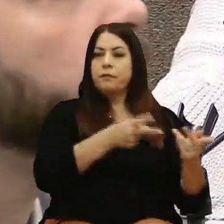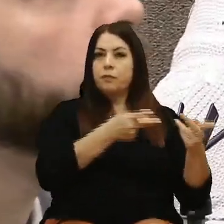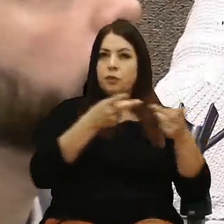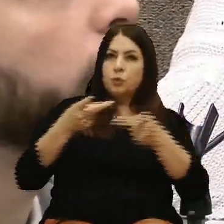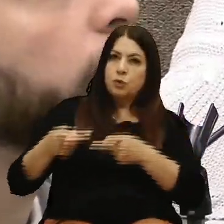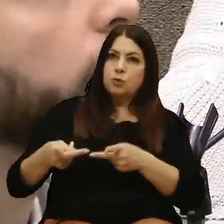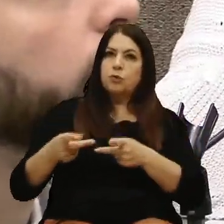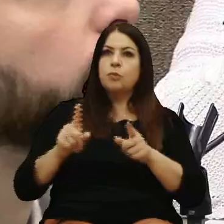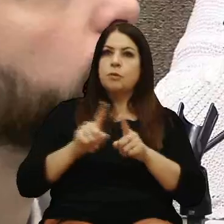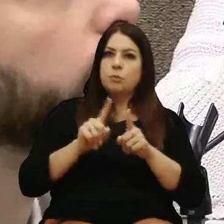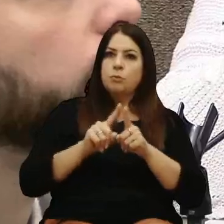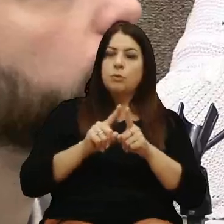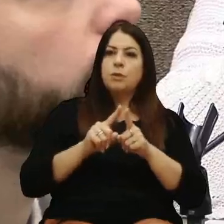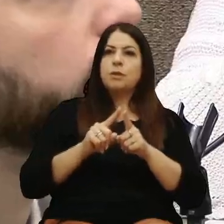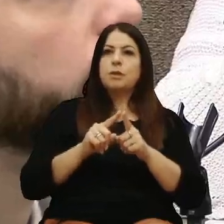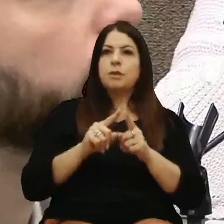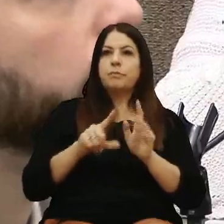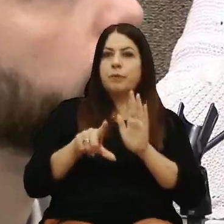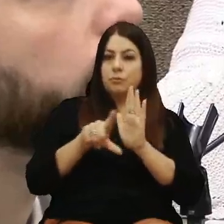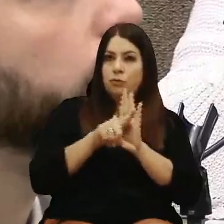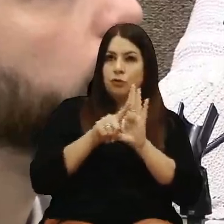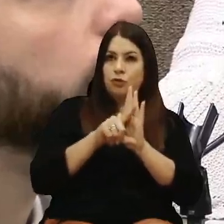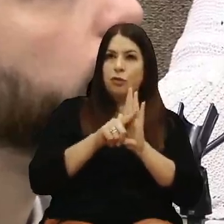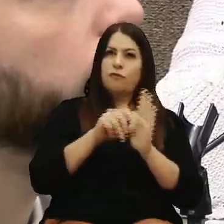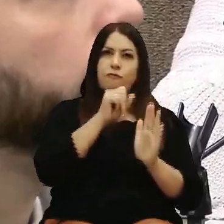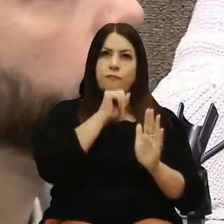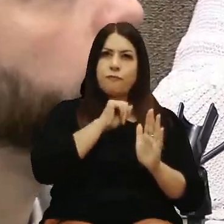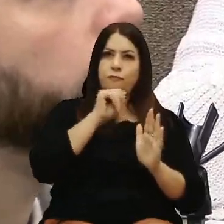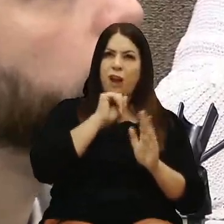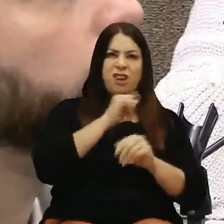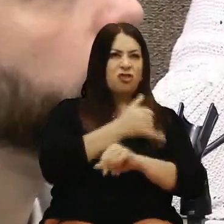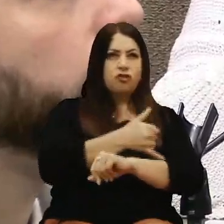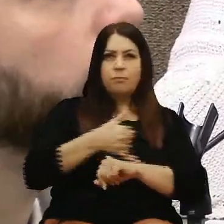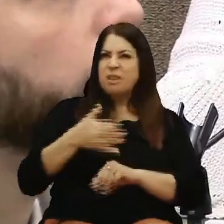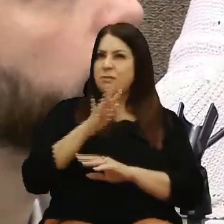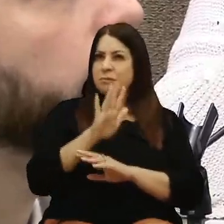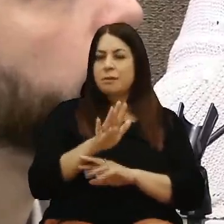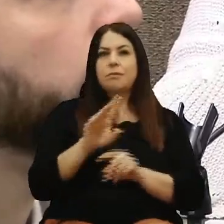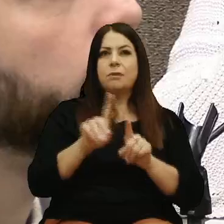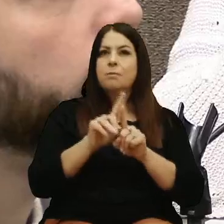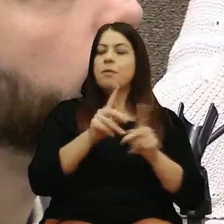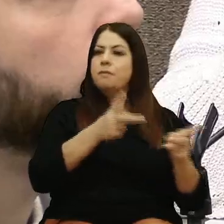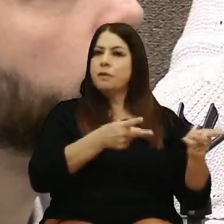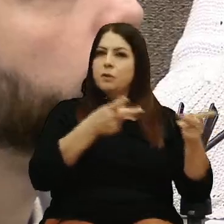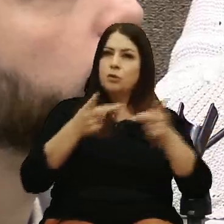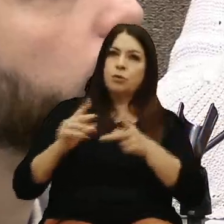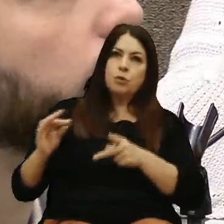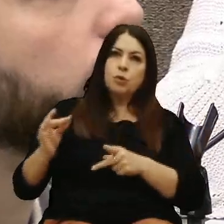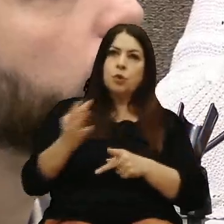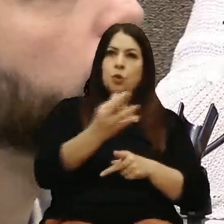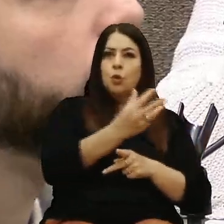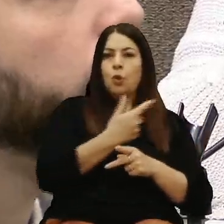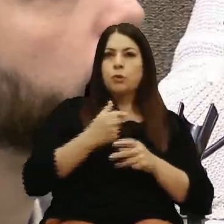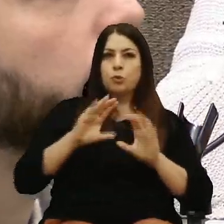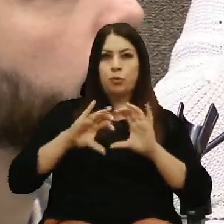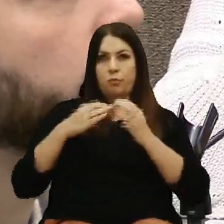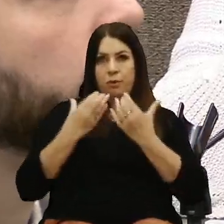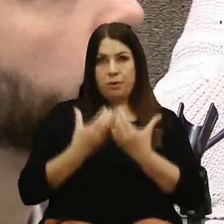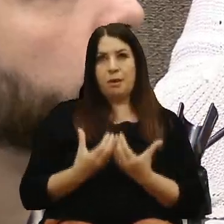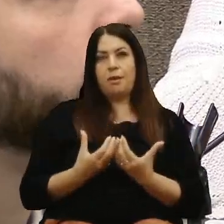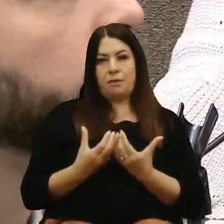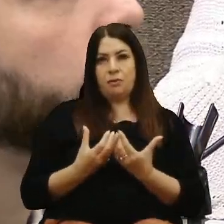visitou, mesmo que a gente estava com uma legislação antiga e ultrapassada, mas ele visitou todas as